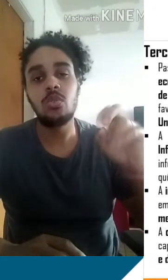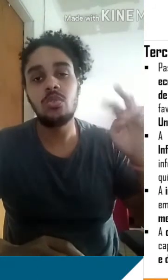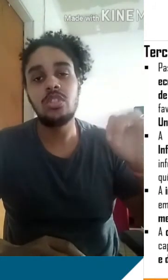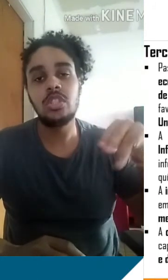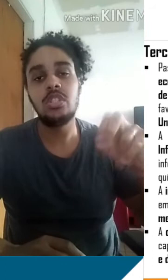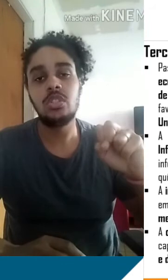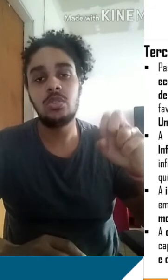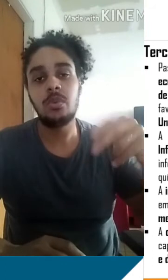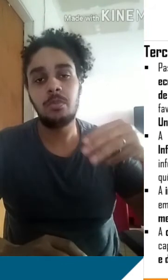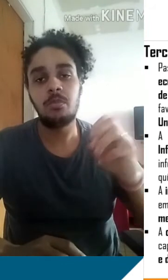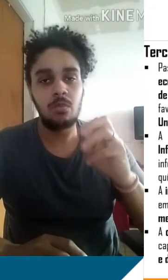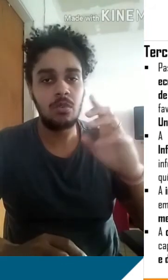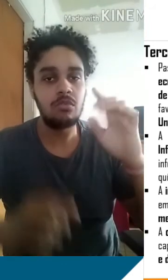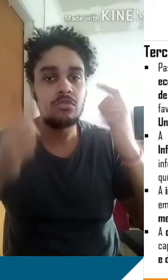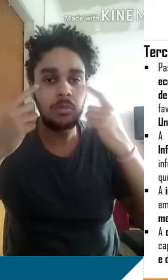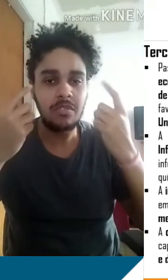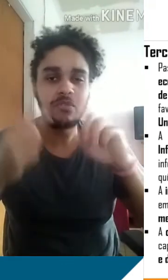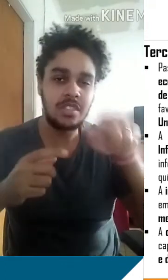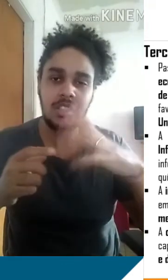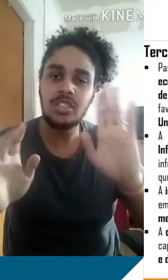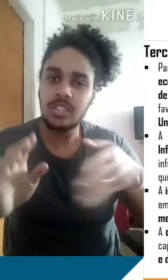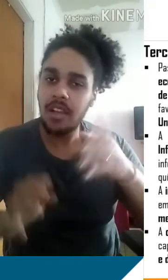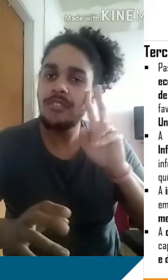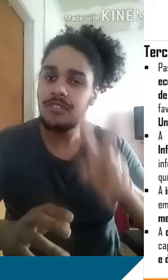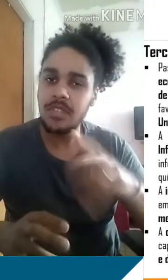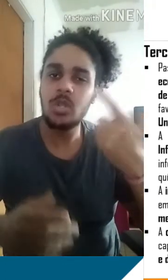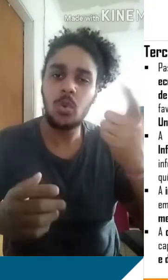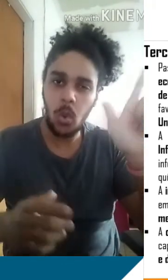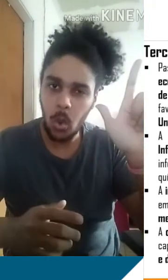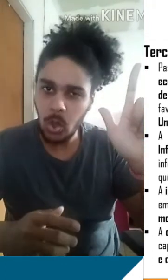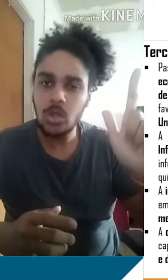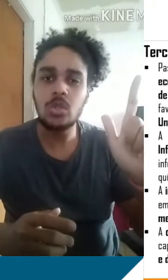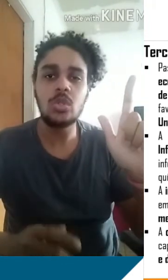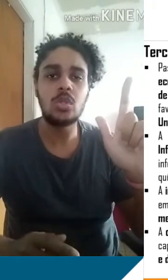no just-in-time, aquela prerrogativa da produção por demanda,